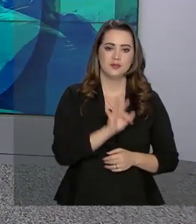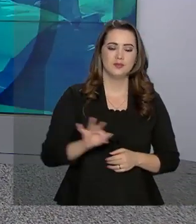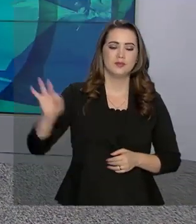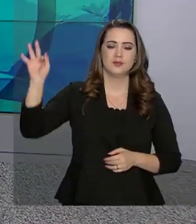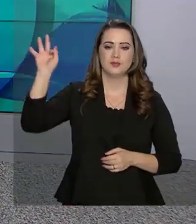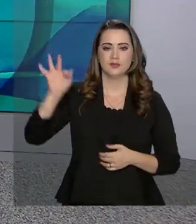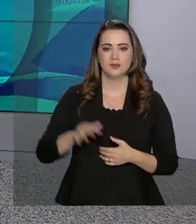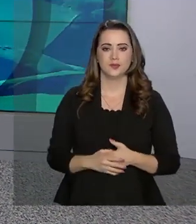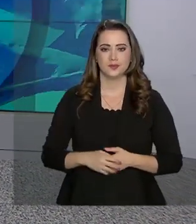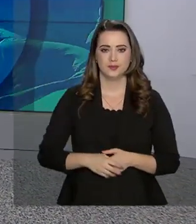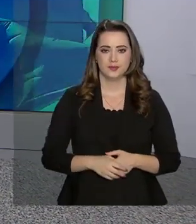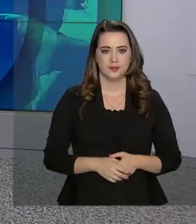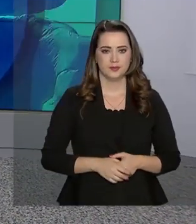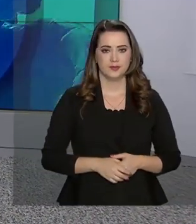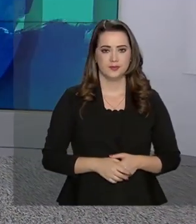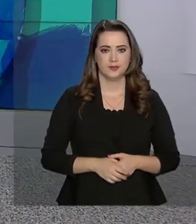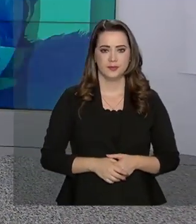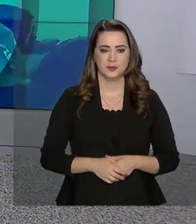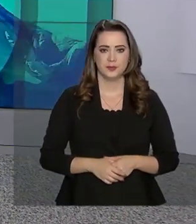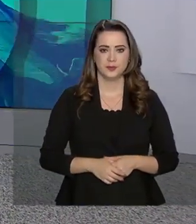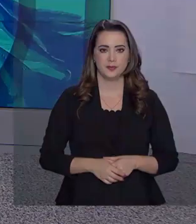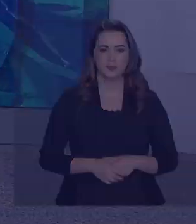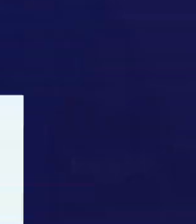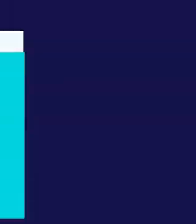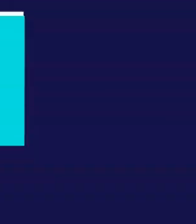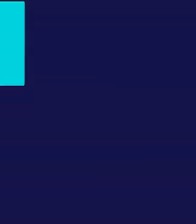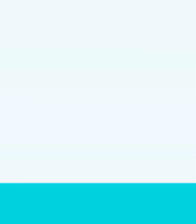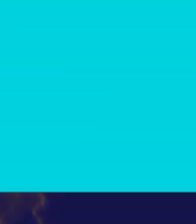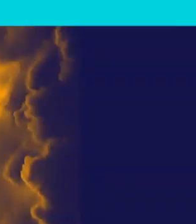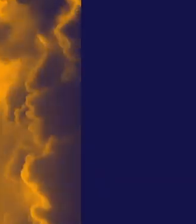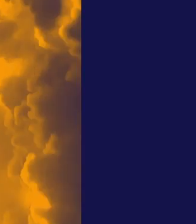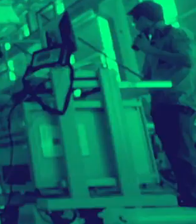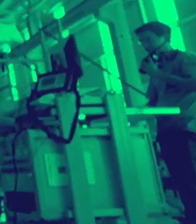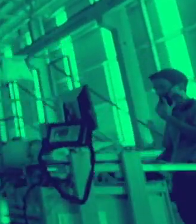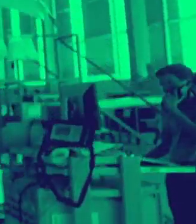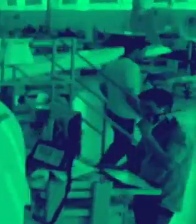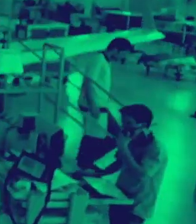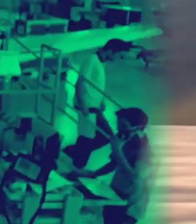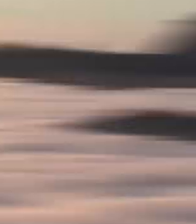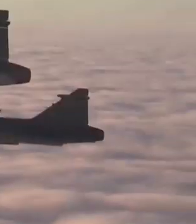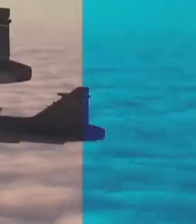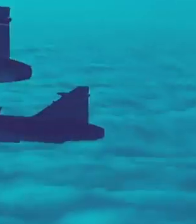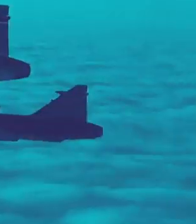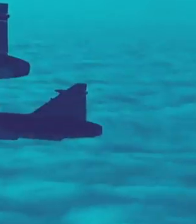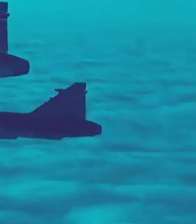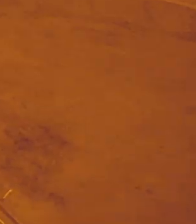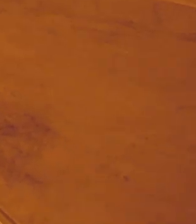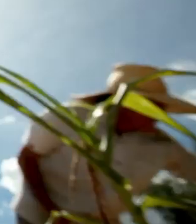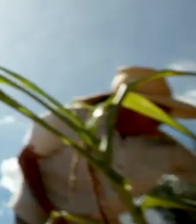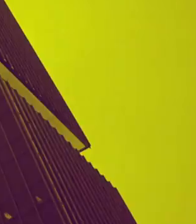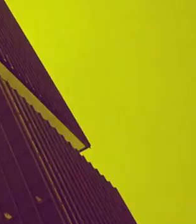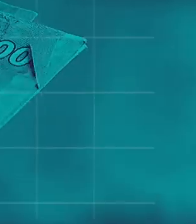NBR, a TV do governo federal. Tchau. Tchau. Tchau. Tchau.